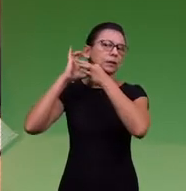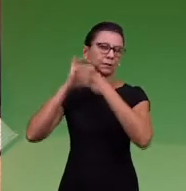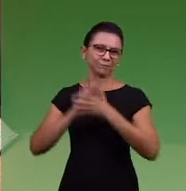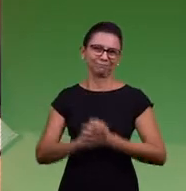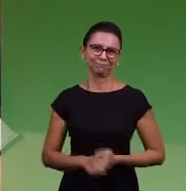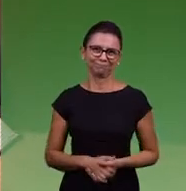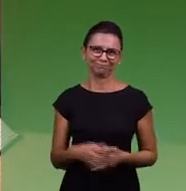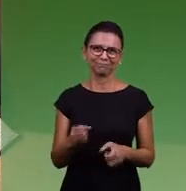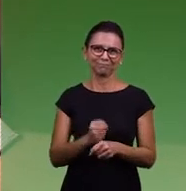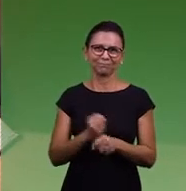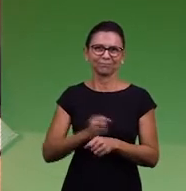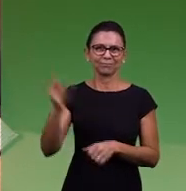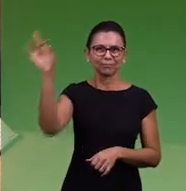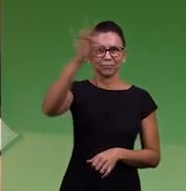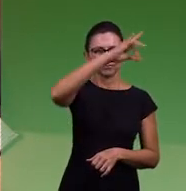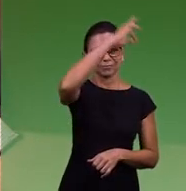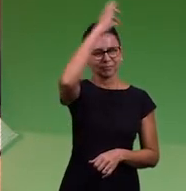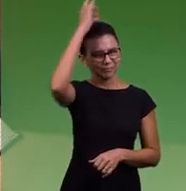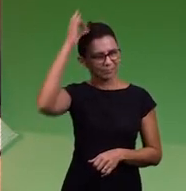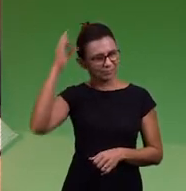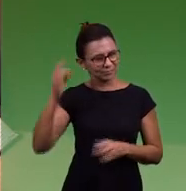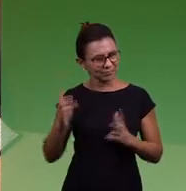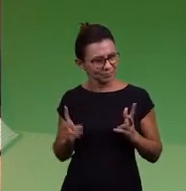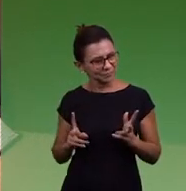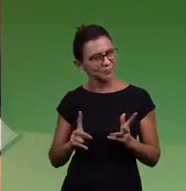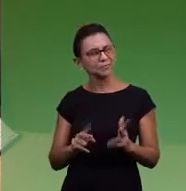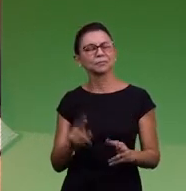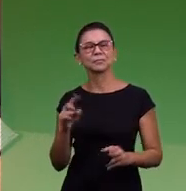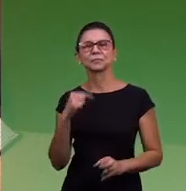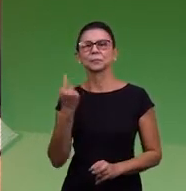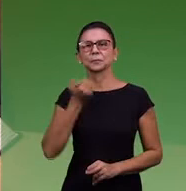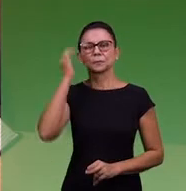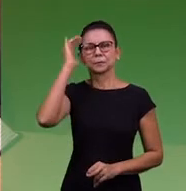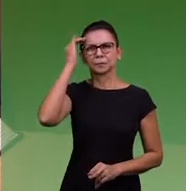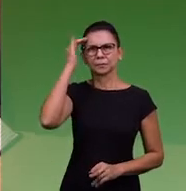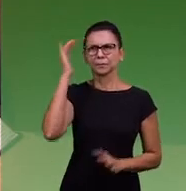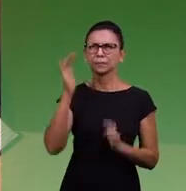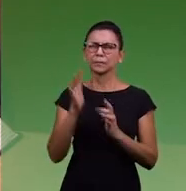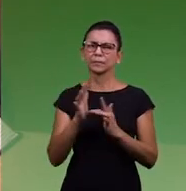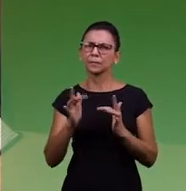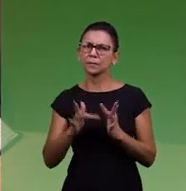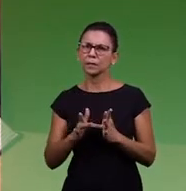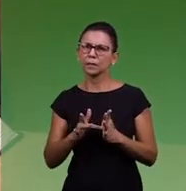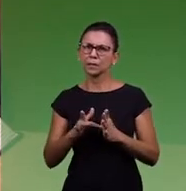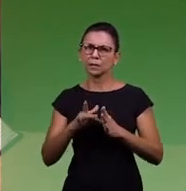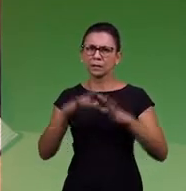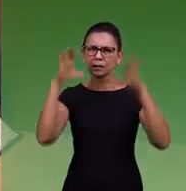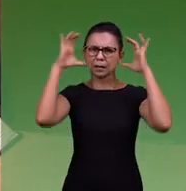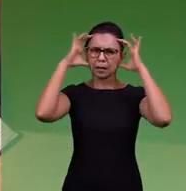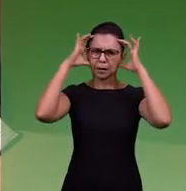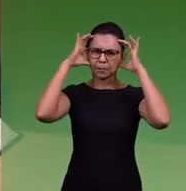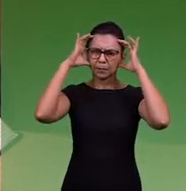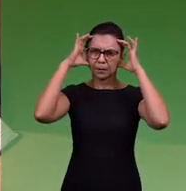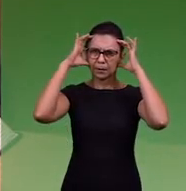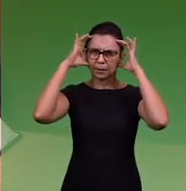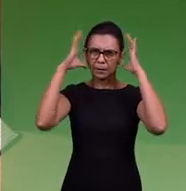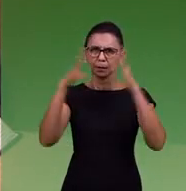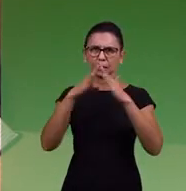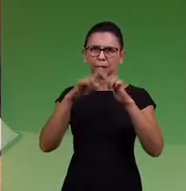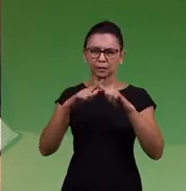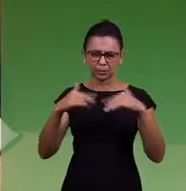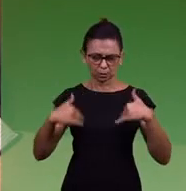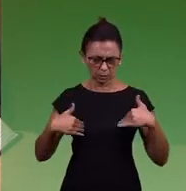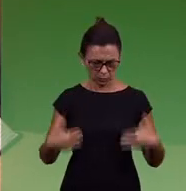é exatamente uma obra assim, em que nós entendemos o que é Jesus como cabeça e o que é a igreja como